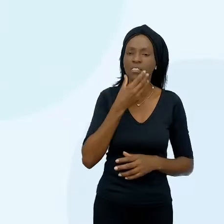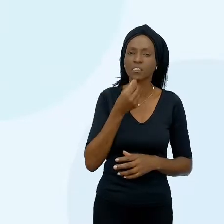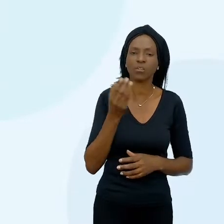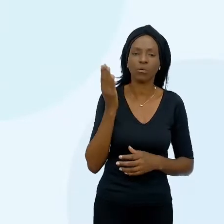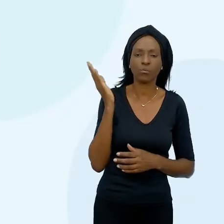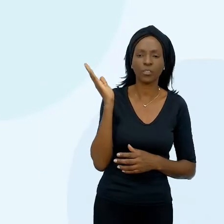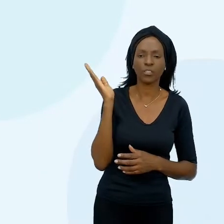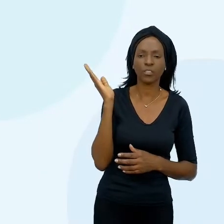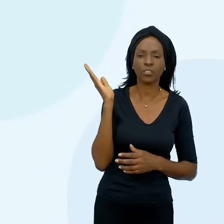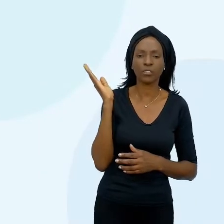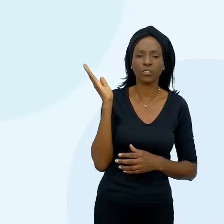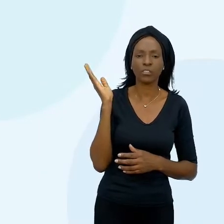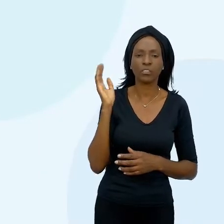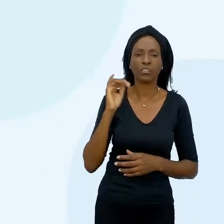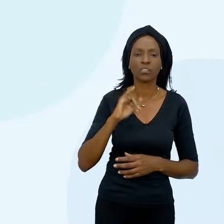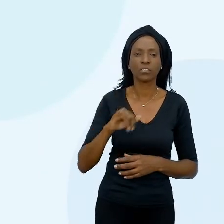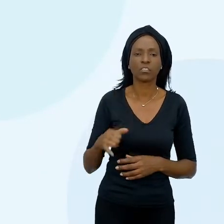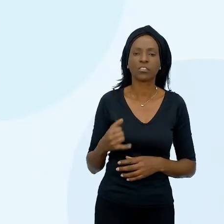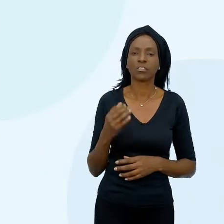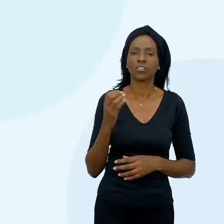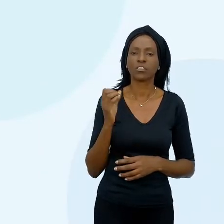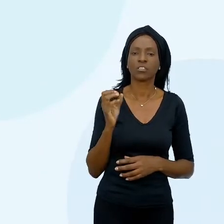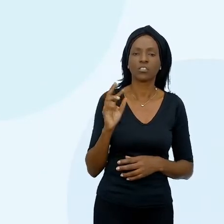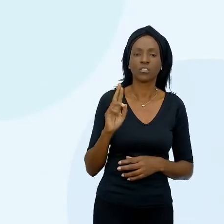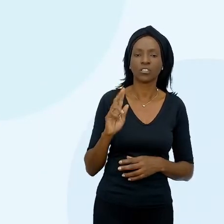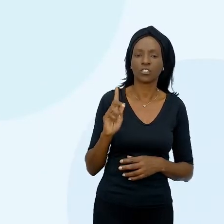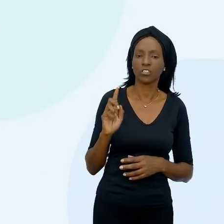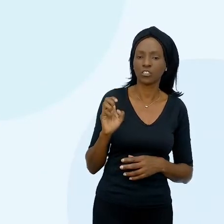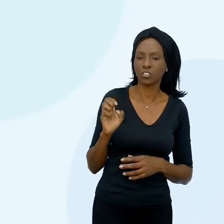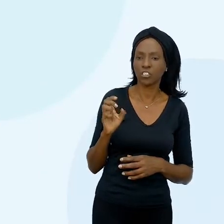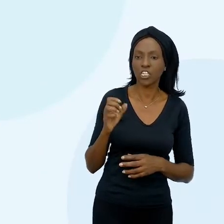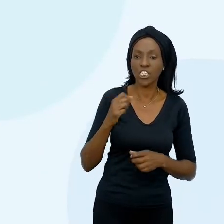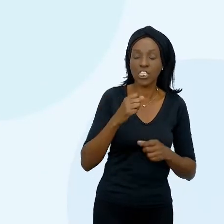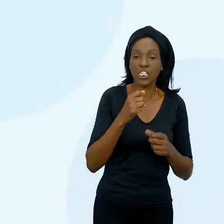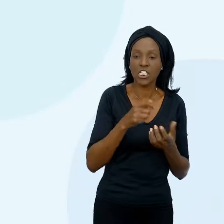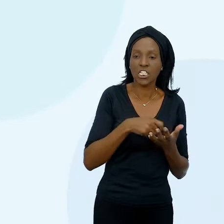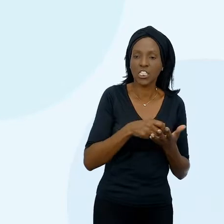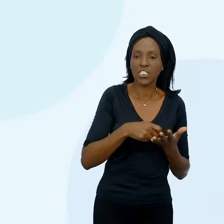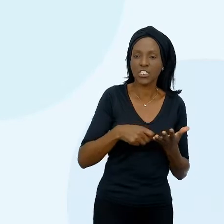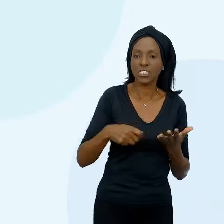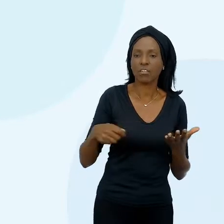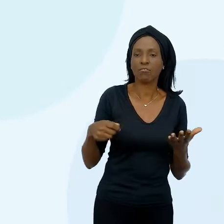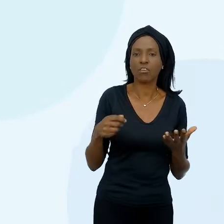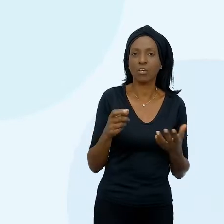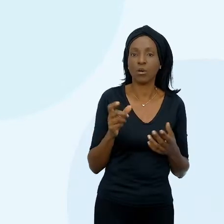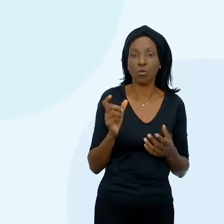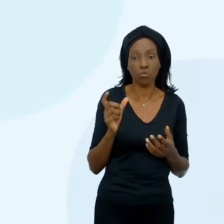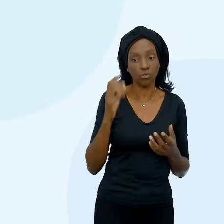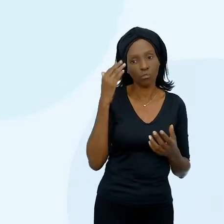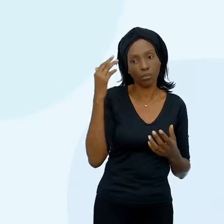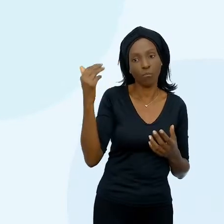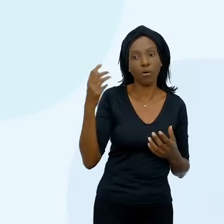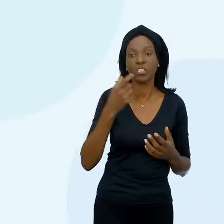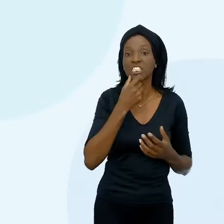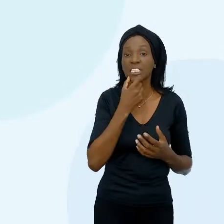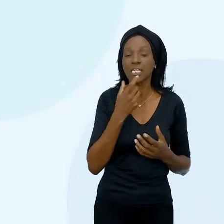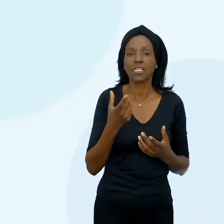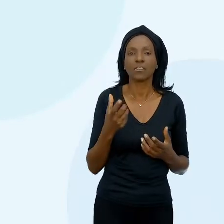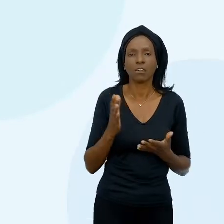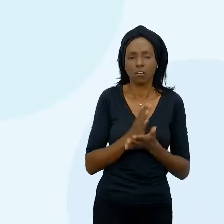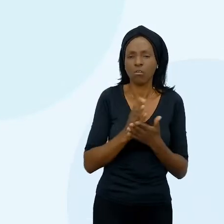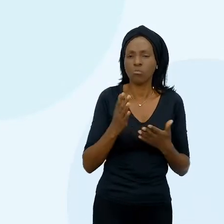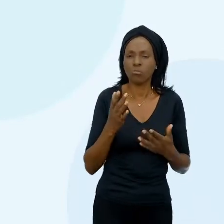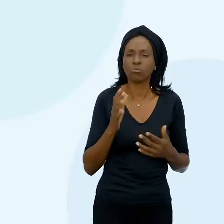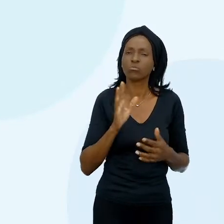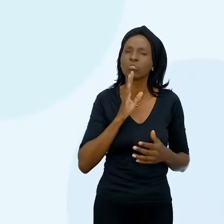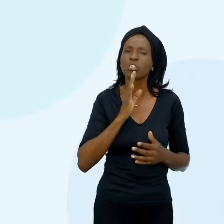Orwell. Um cara que escreveu uma obra que talvez alguns e algumas de vocês já tenham tido algum contato, já tenham